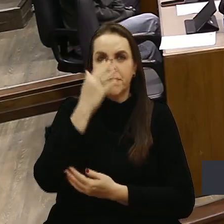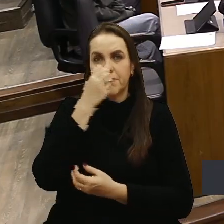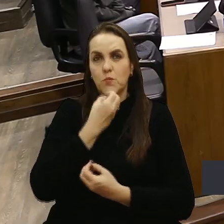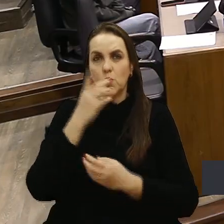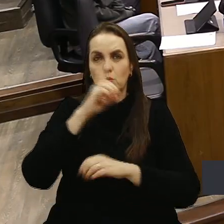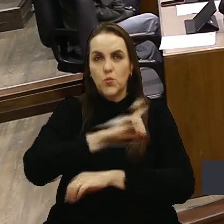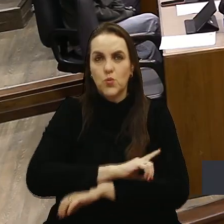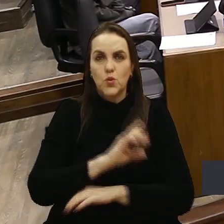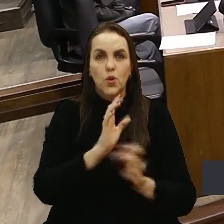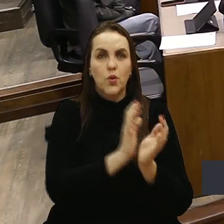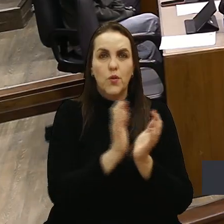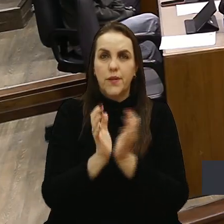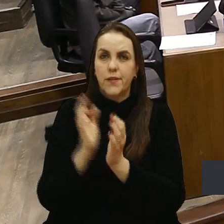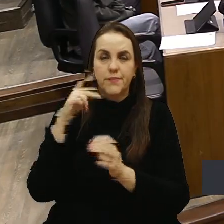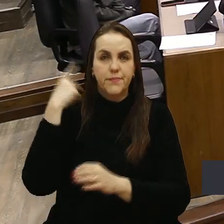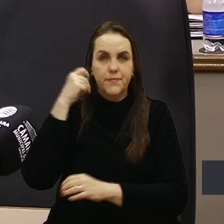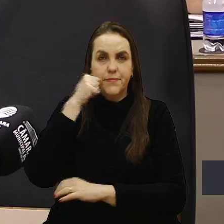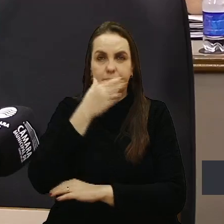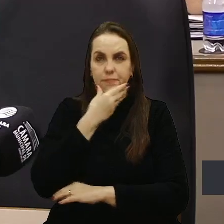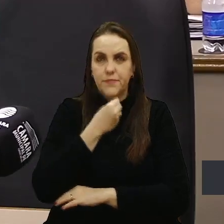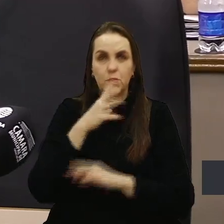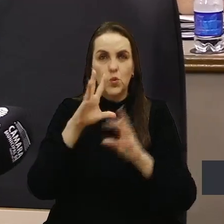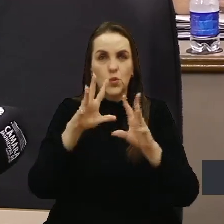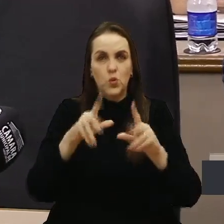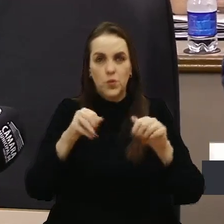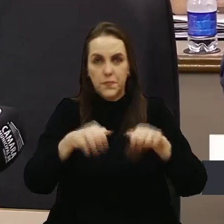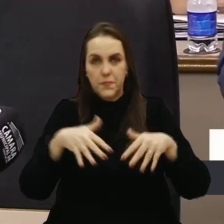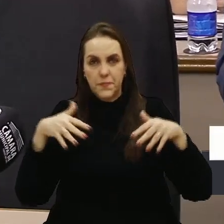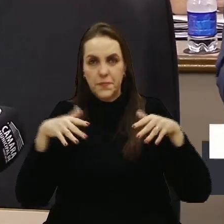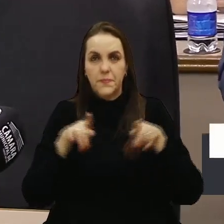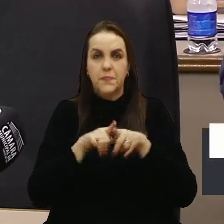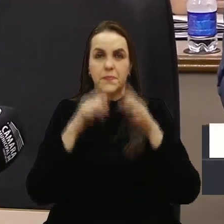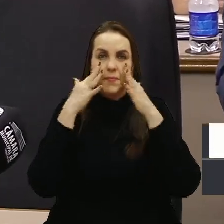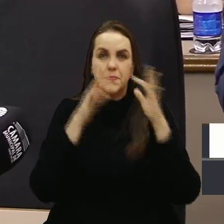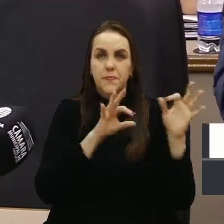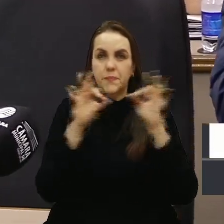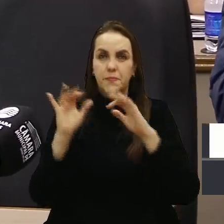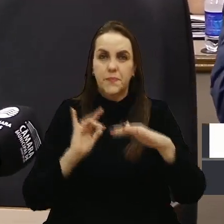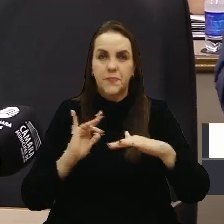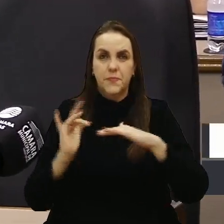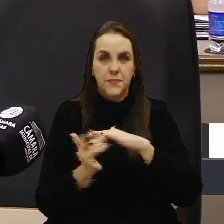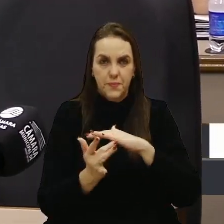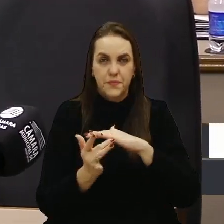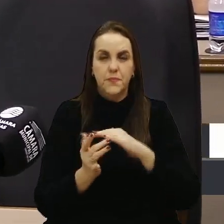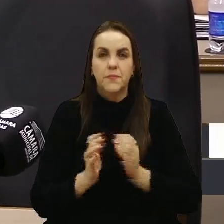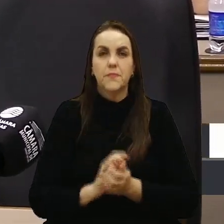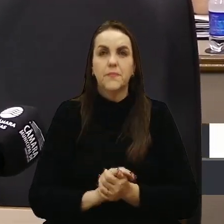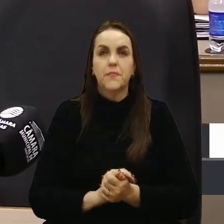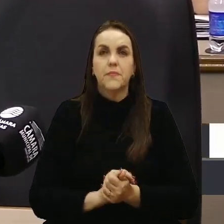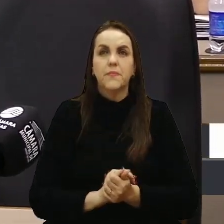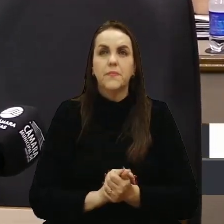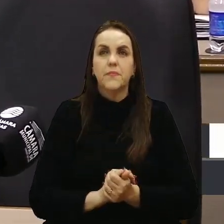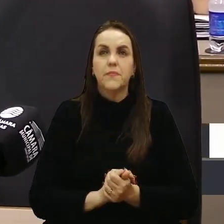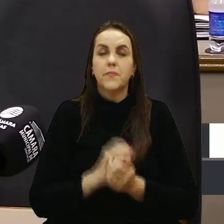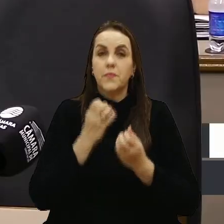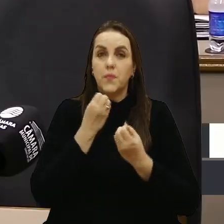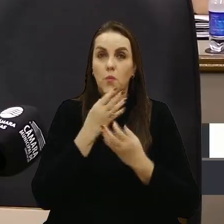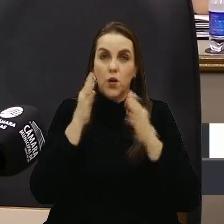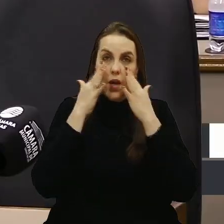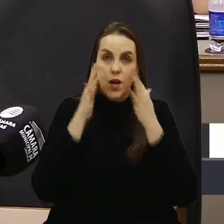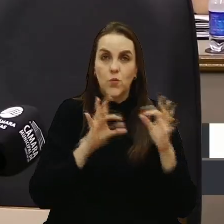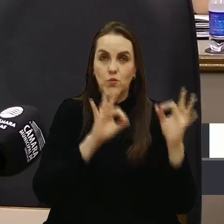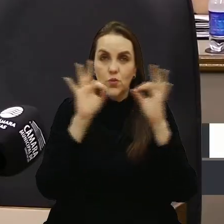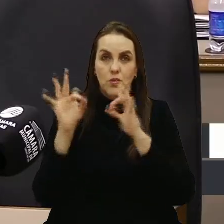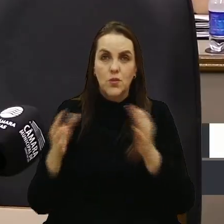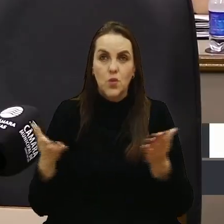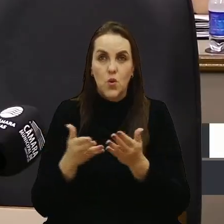colegas vereadores, quem está aqui no nosso plenário, sejam todos muito bem-vindos, quem está nos assistindo pelas redes sociais também, uma boa audiência. Hoje